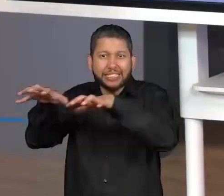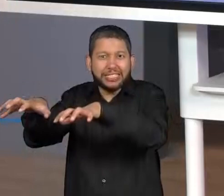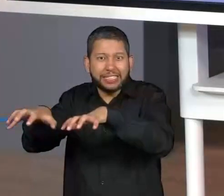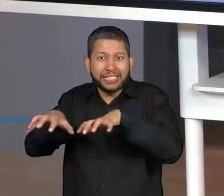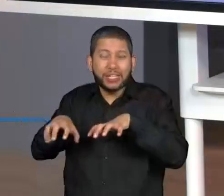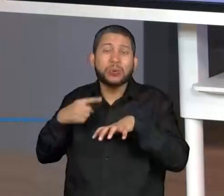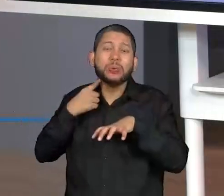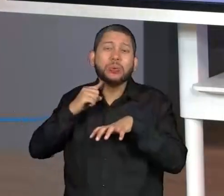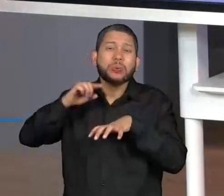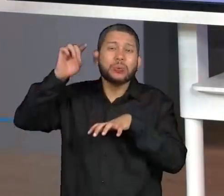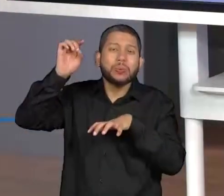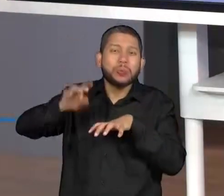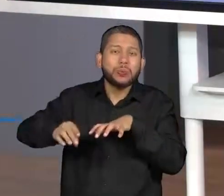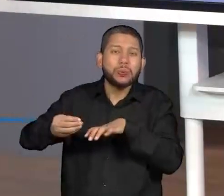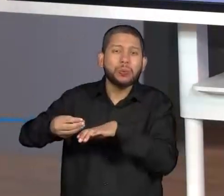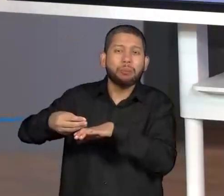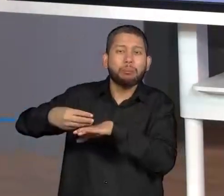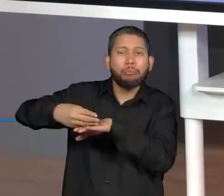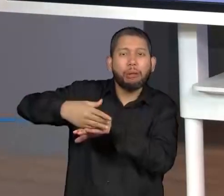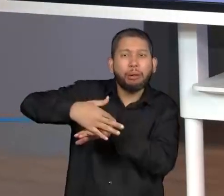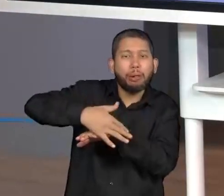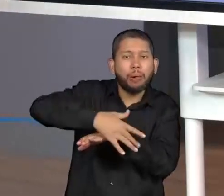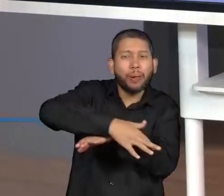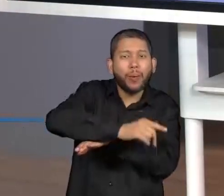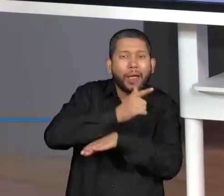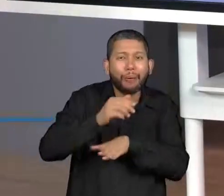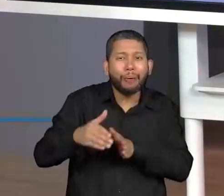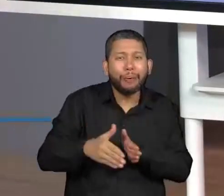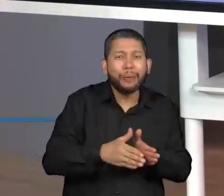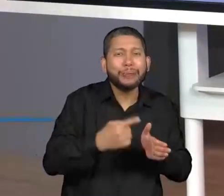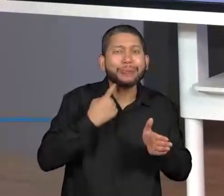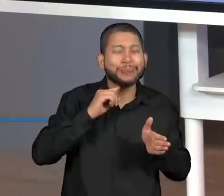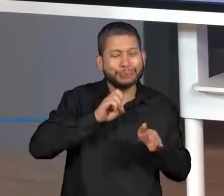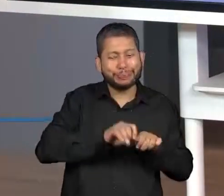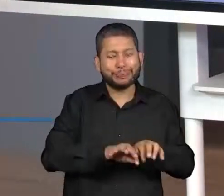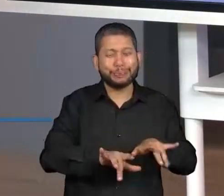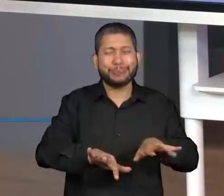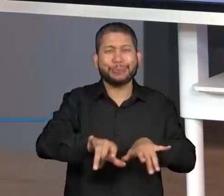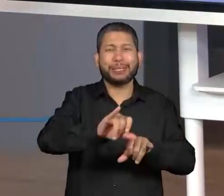de uma forma que vai demorar muitos anos para aquela região voltar para